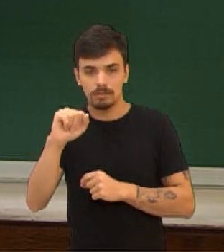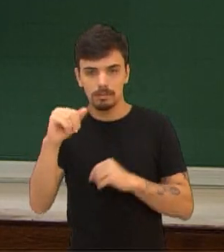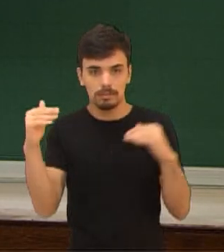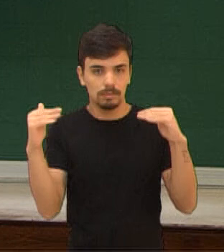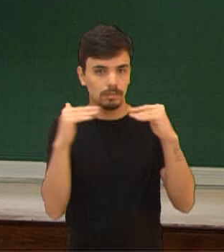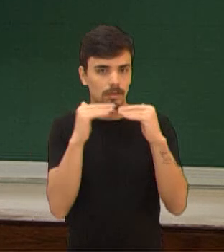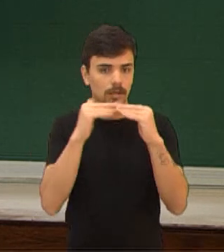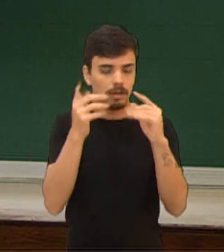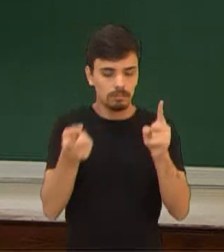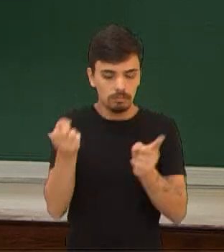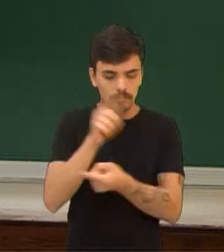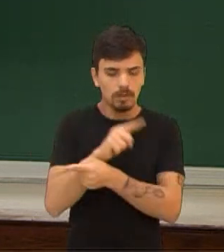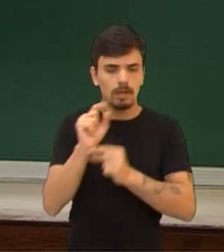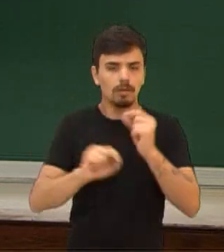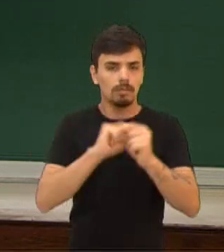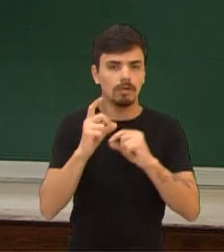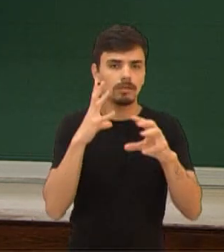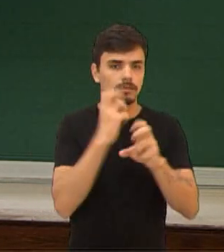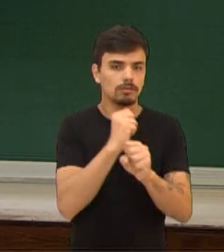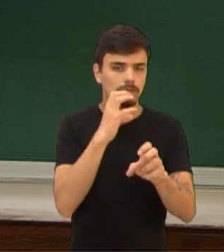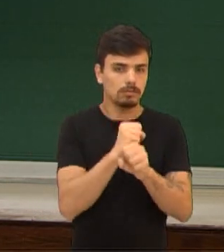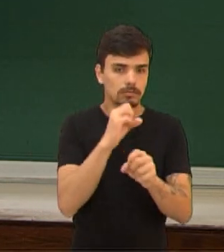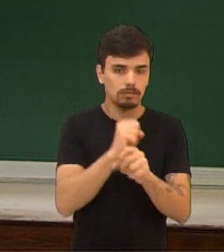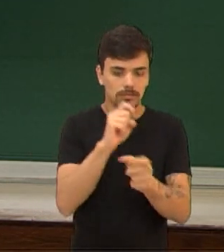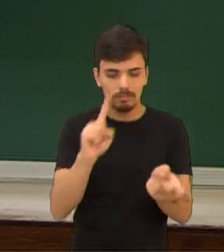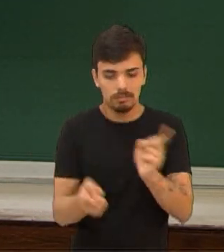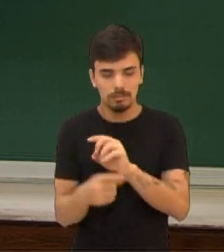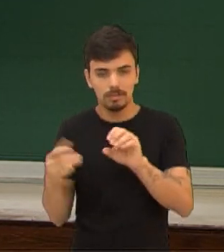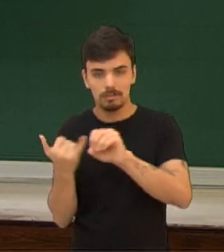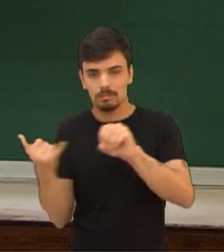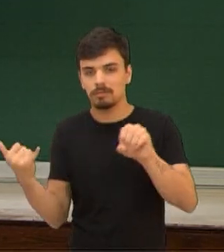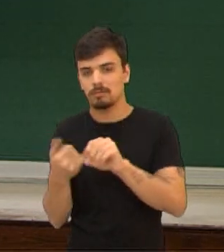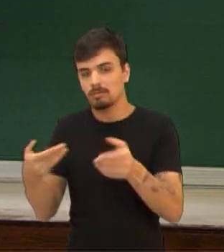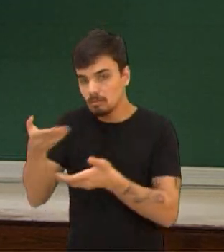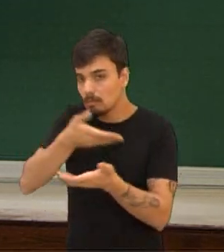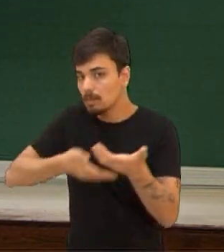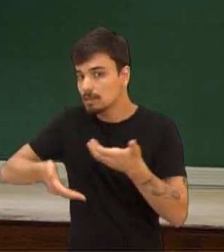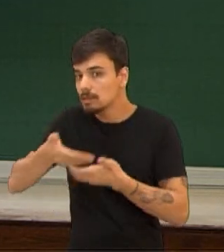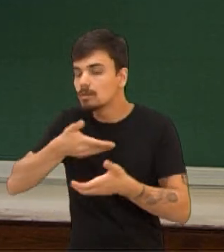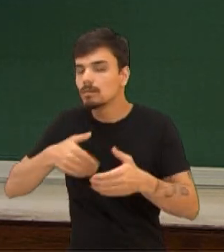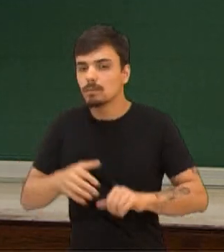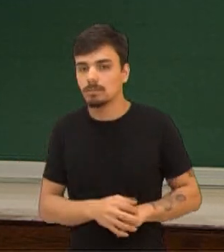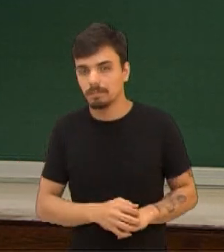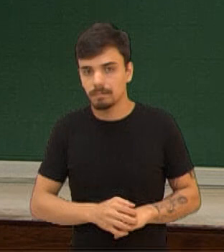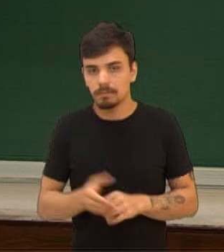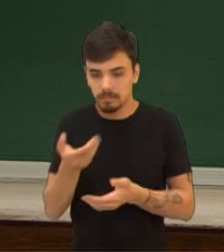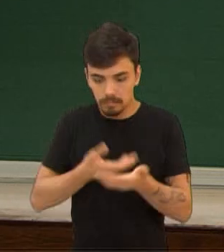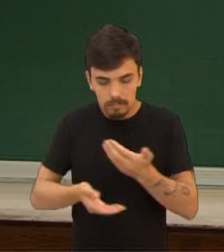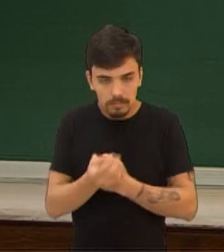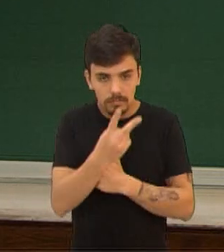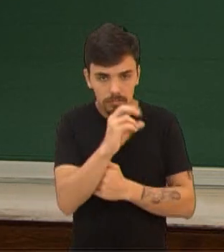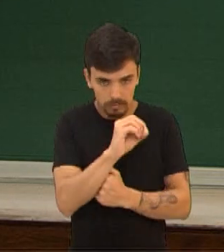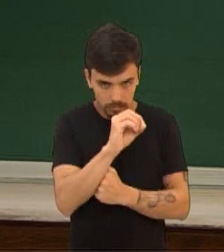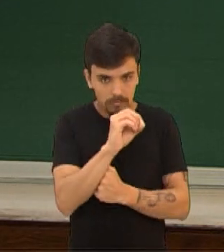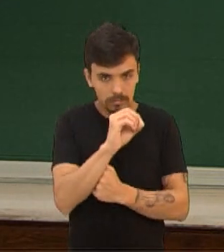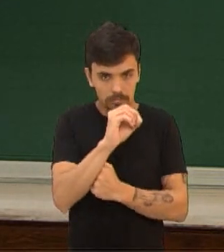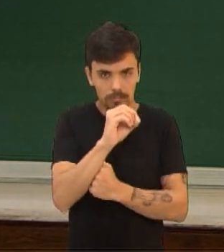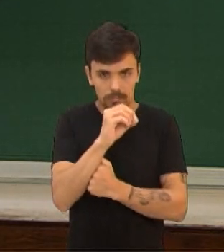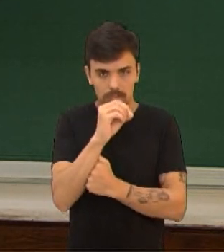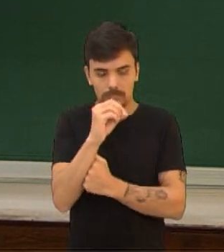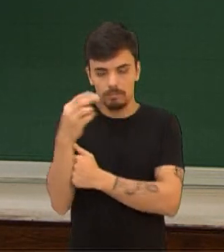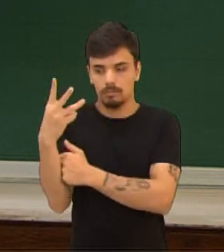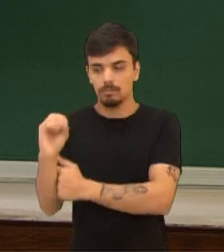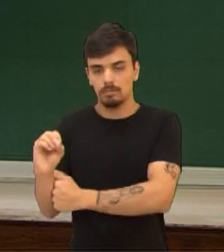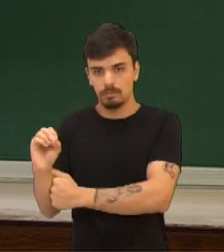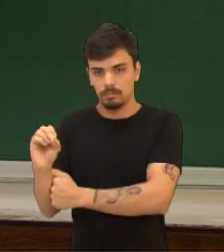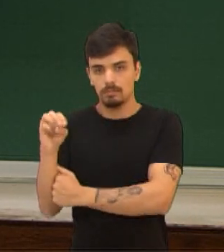o inverso dela é a soma dos inversos das capacitâncias participantes. Participa aqui 20 microfarad e